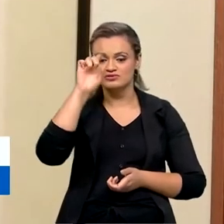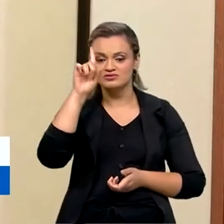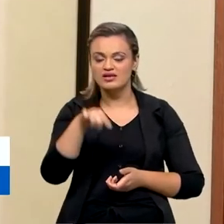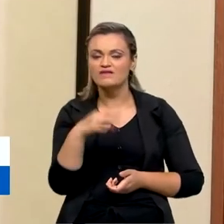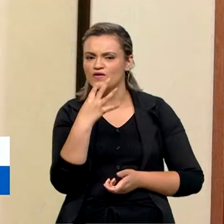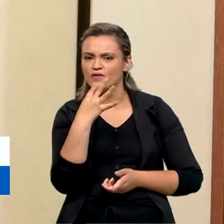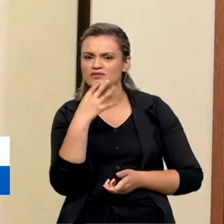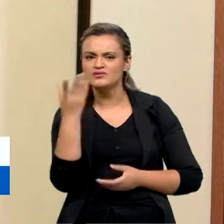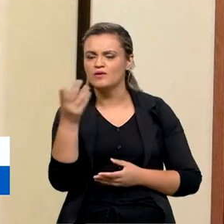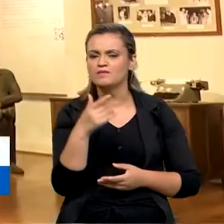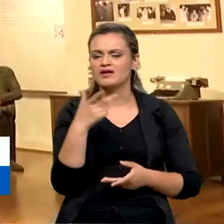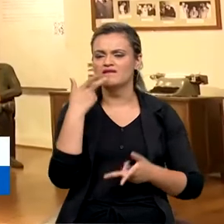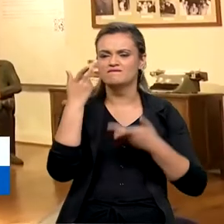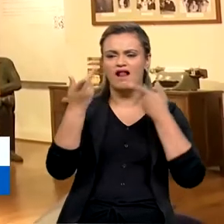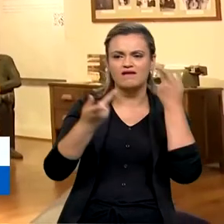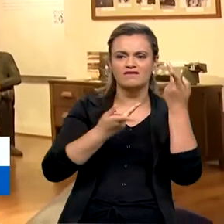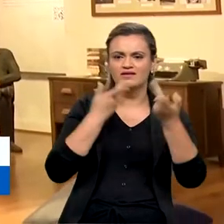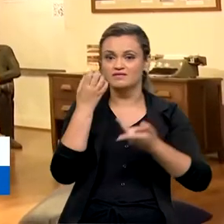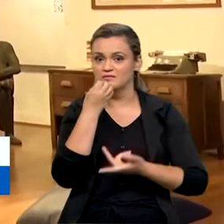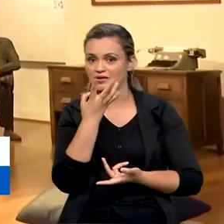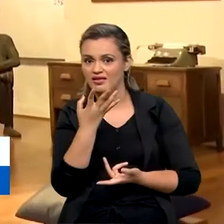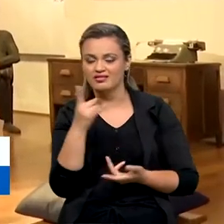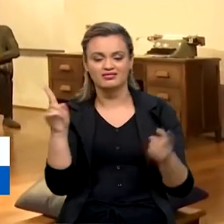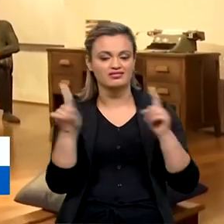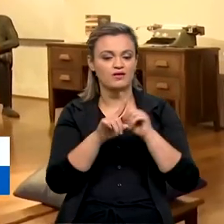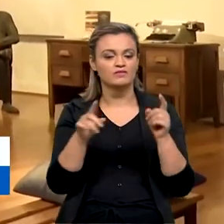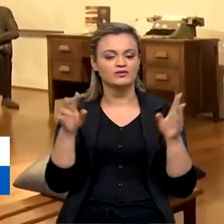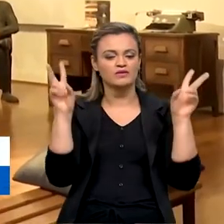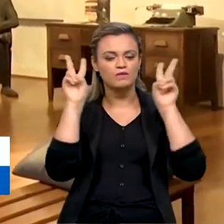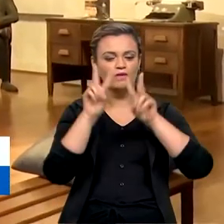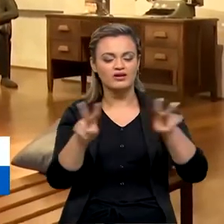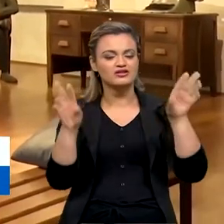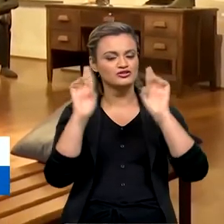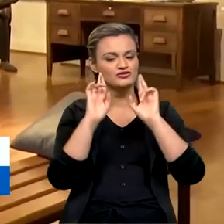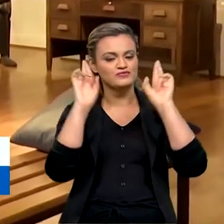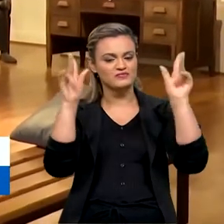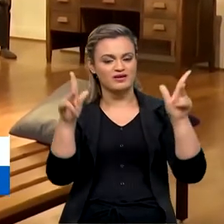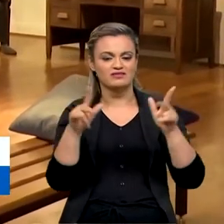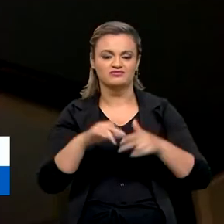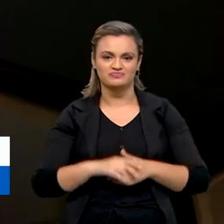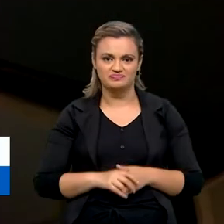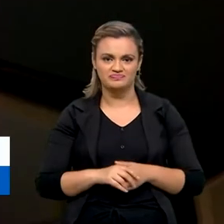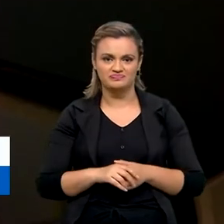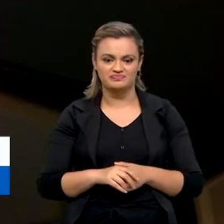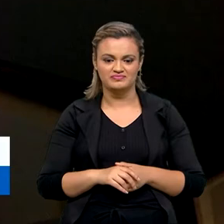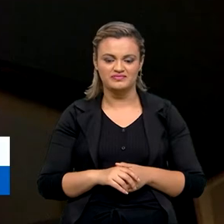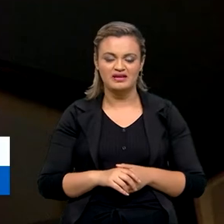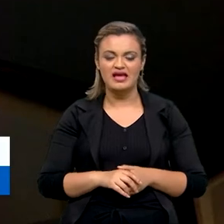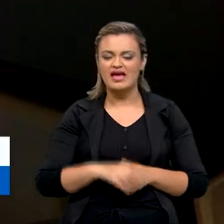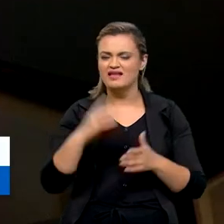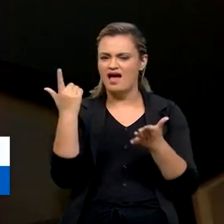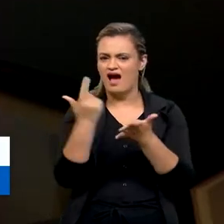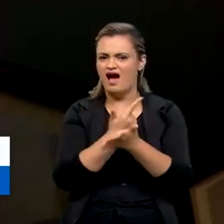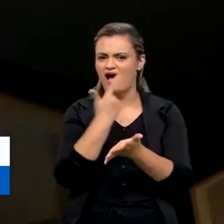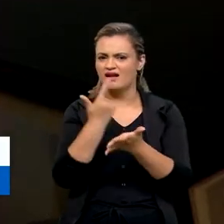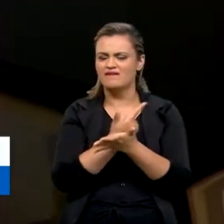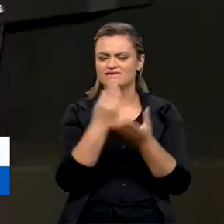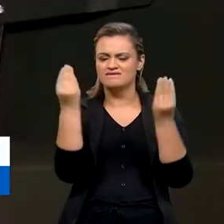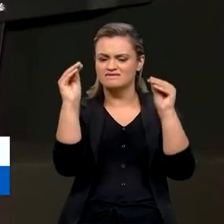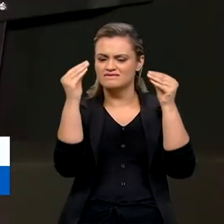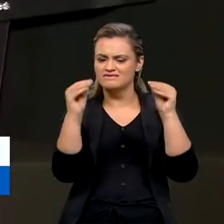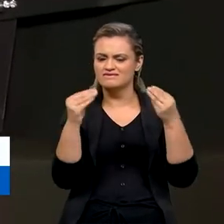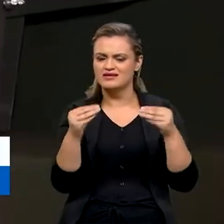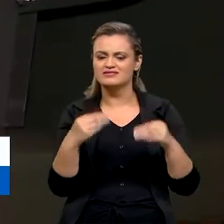conhecido pelo dom das palavras, mas sim por ter um olhar diferenciado sobre elas. Entre seus milhares de